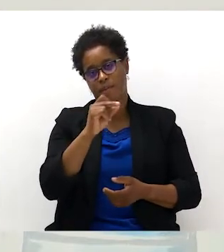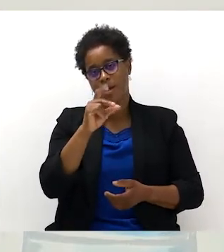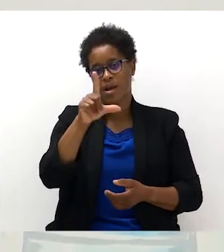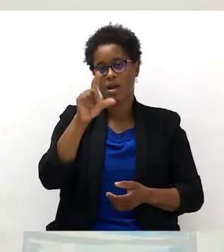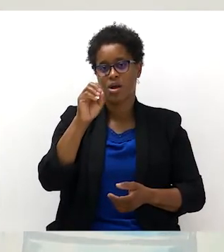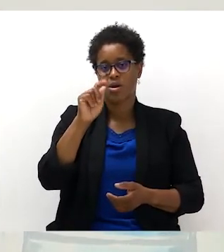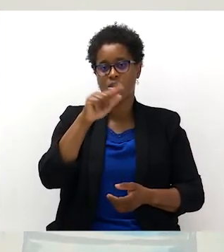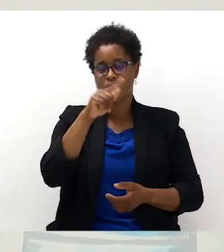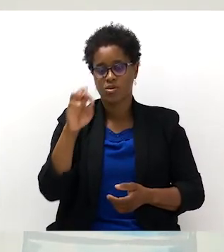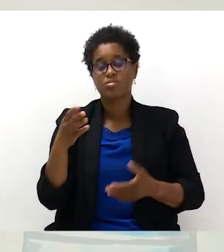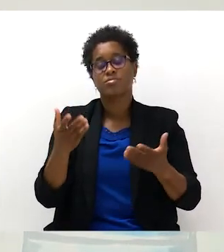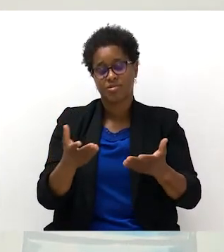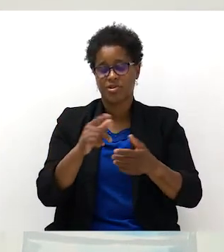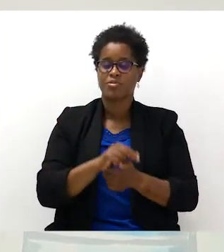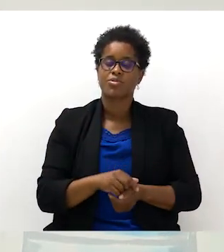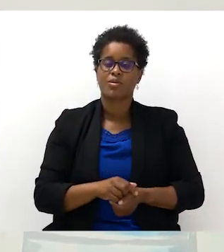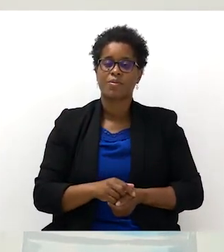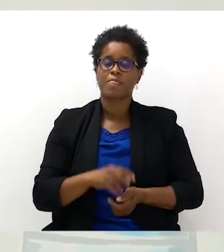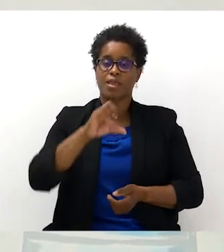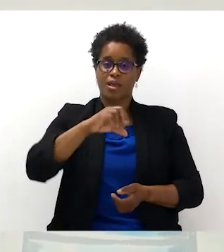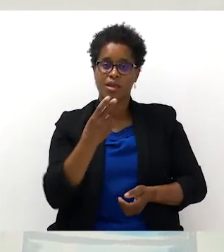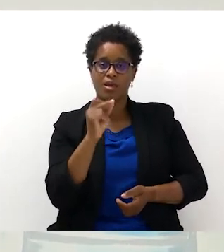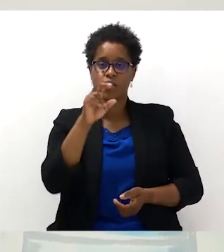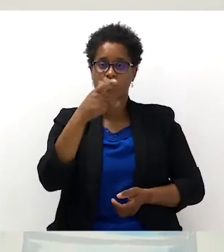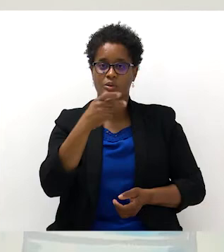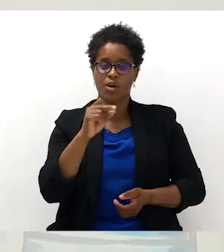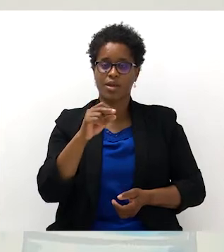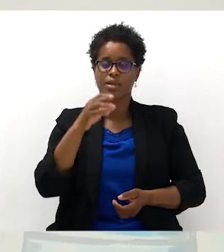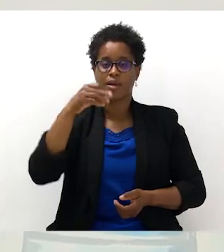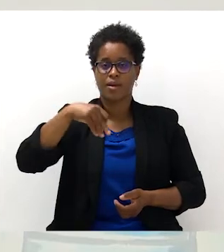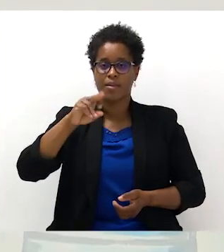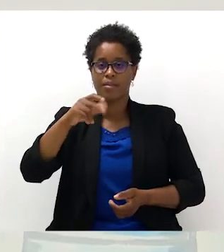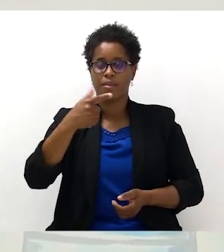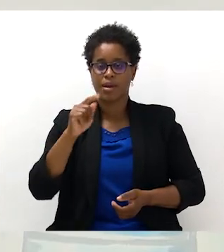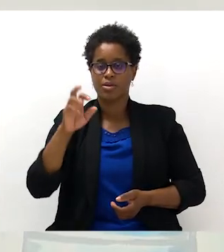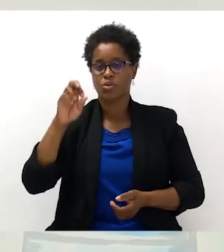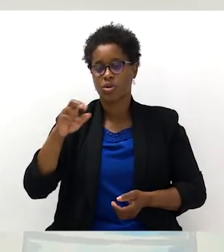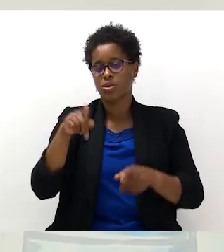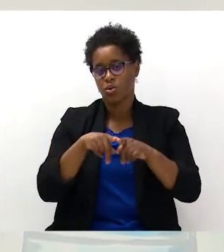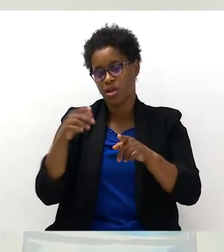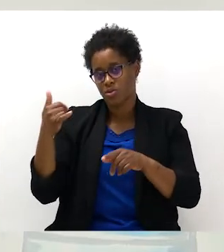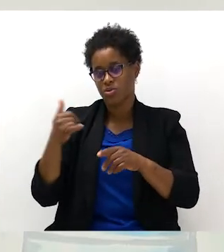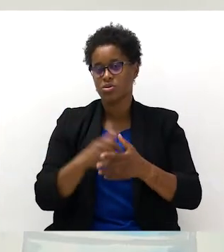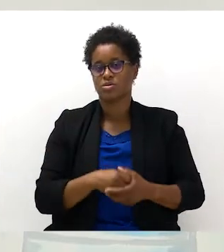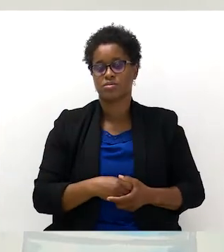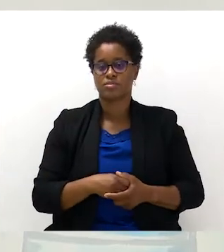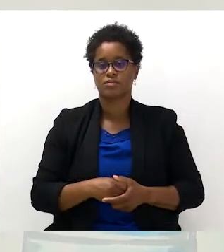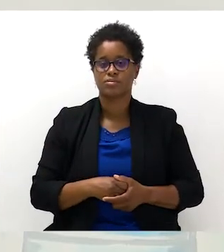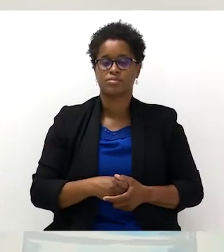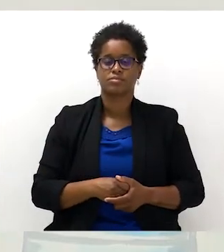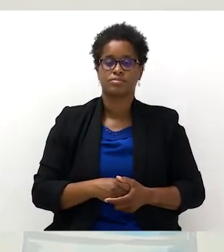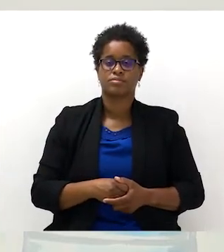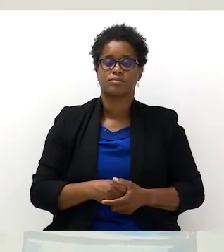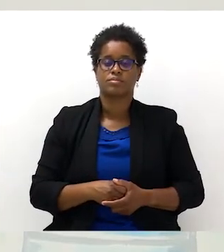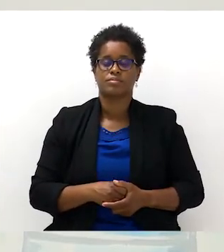Por isso que a quarta parte de 8 é 2. Entendido?